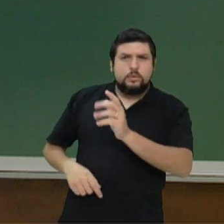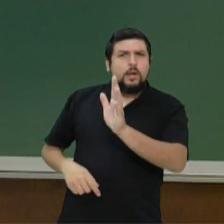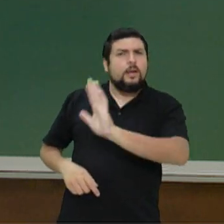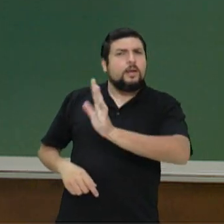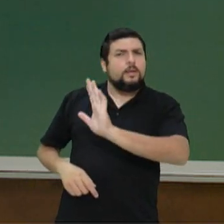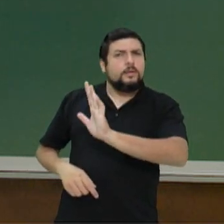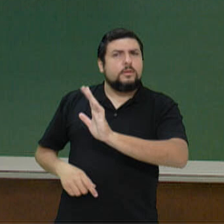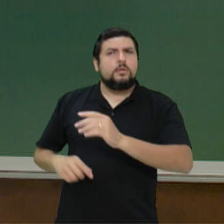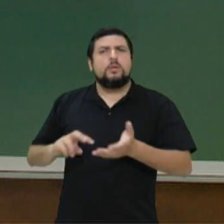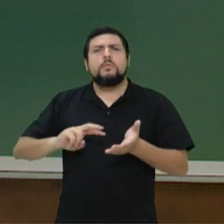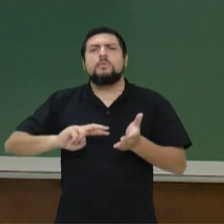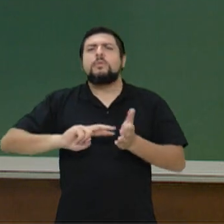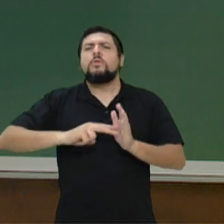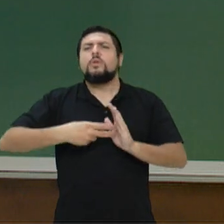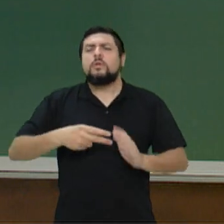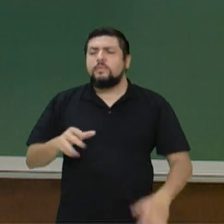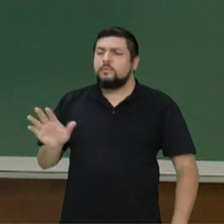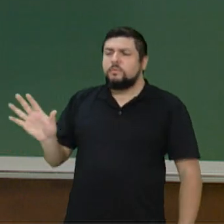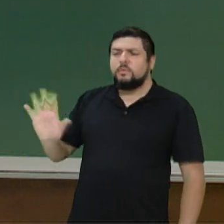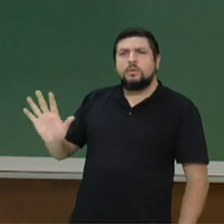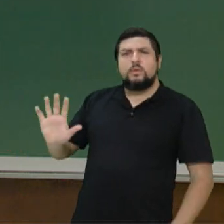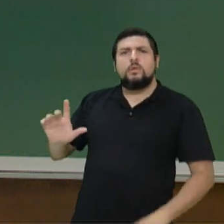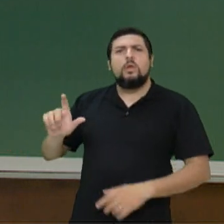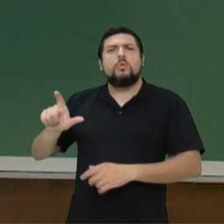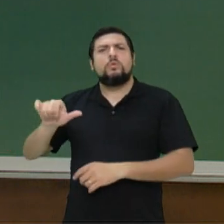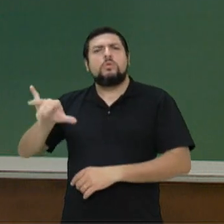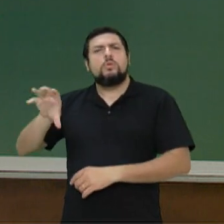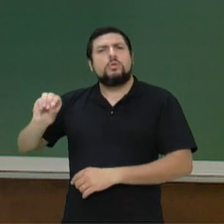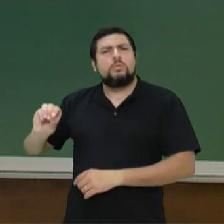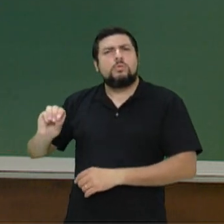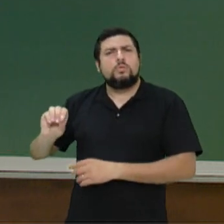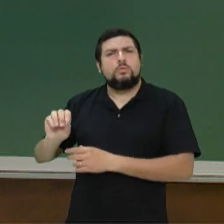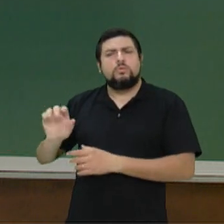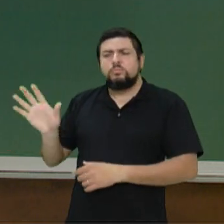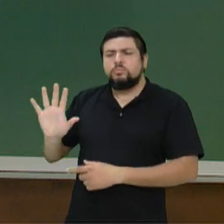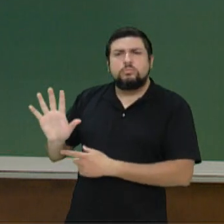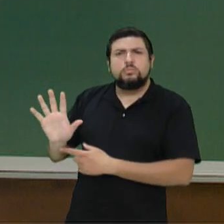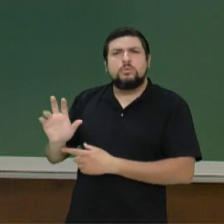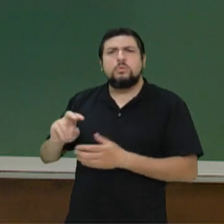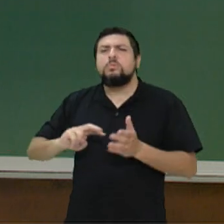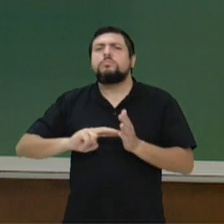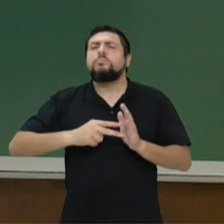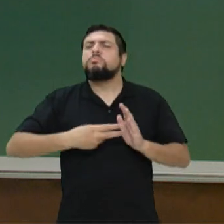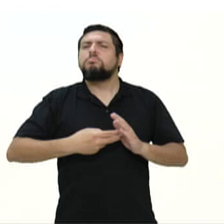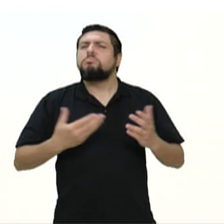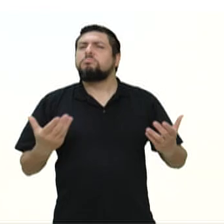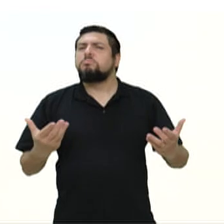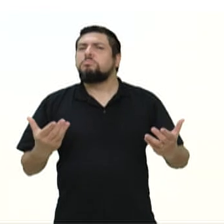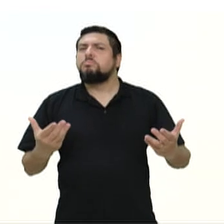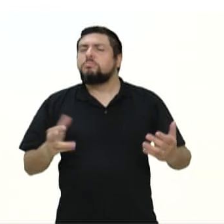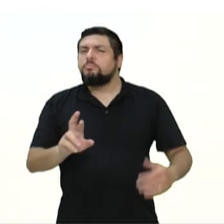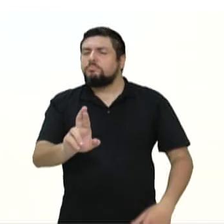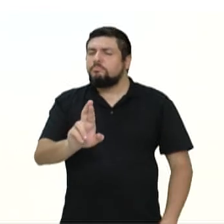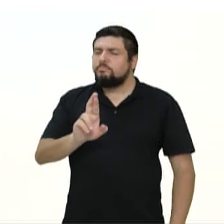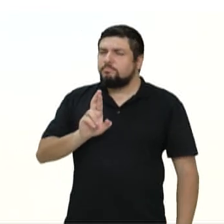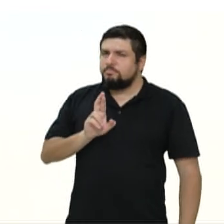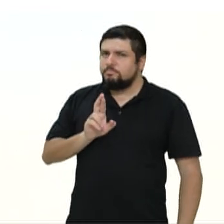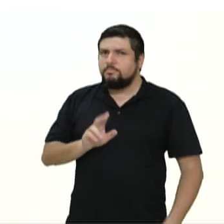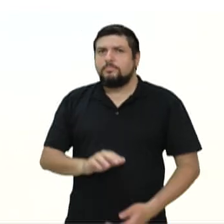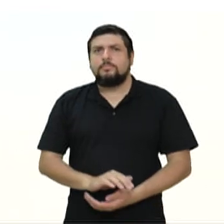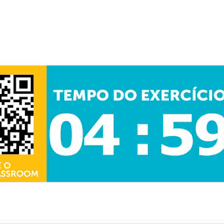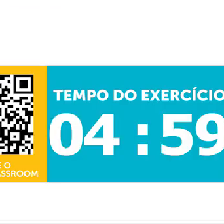maior lixão da América Latina em Brasília. O que significa então diz a Deus? Vamos